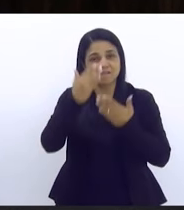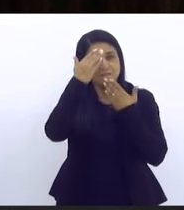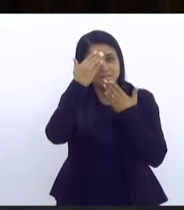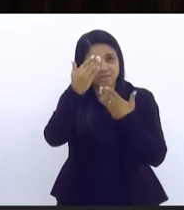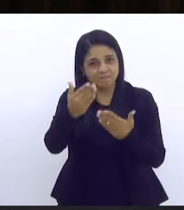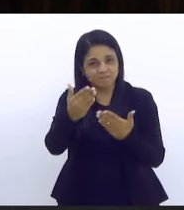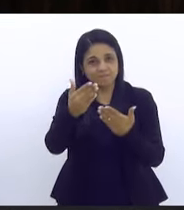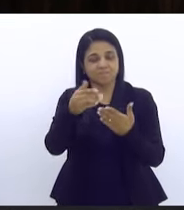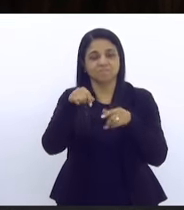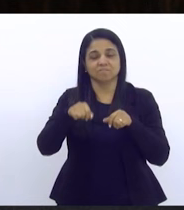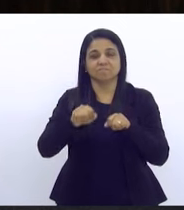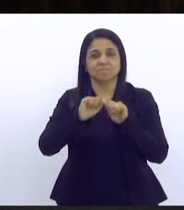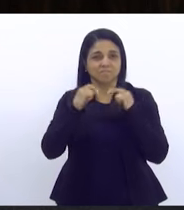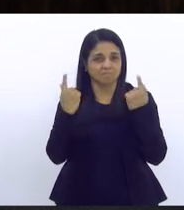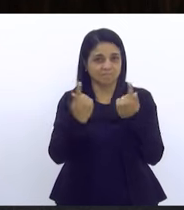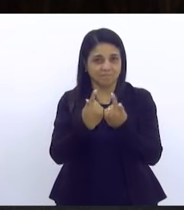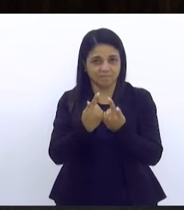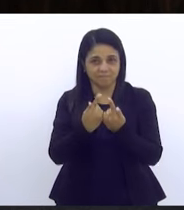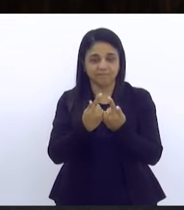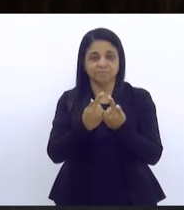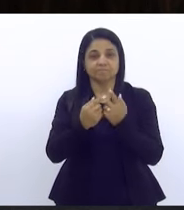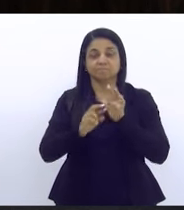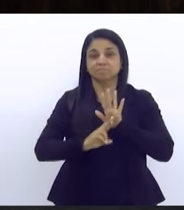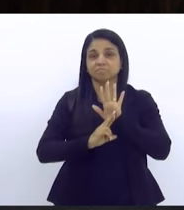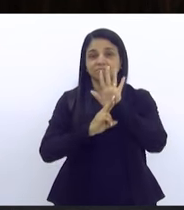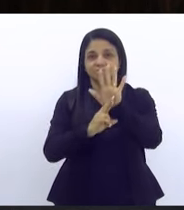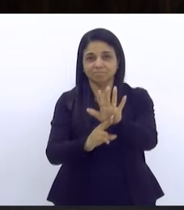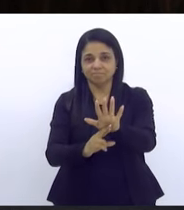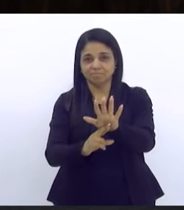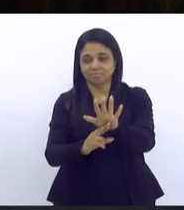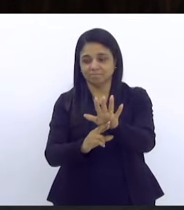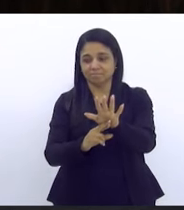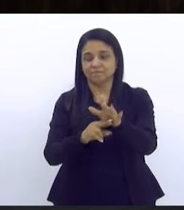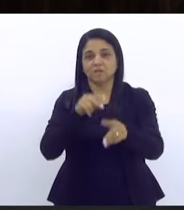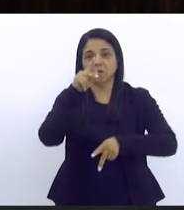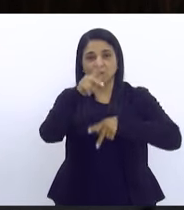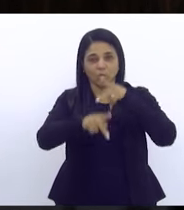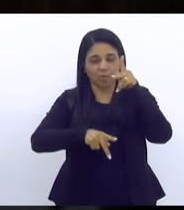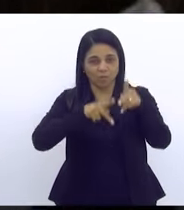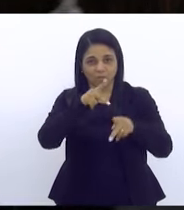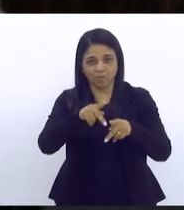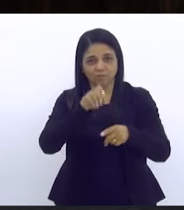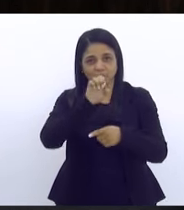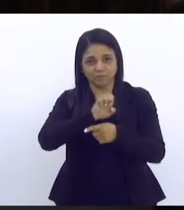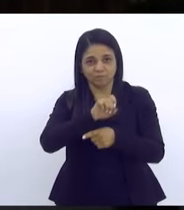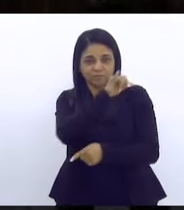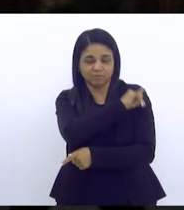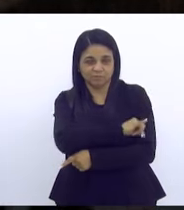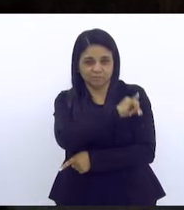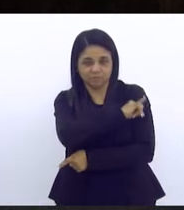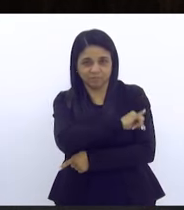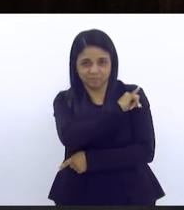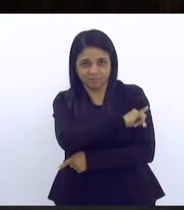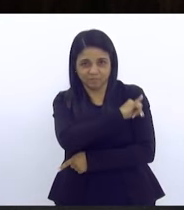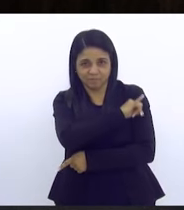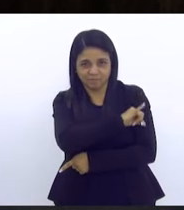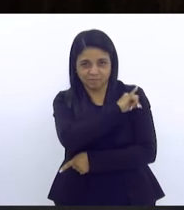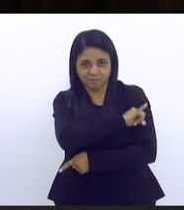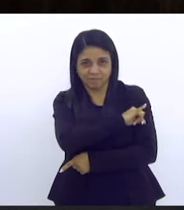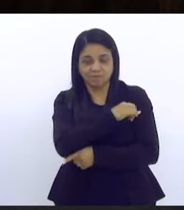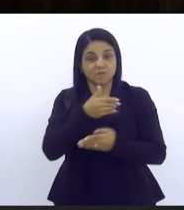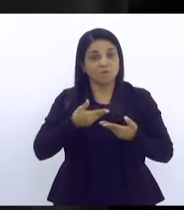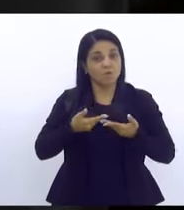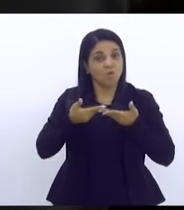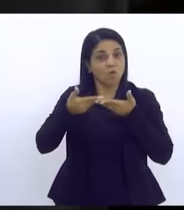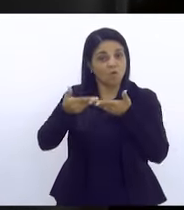Agradeço a esta casa, que representa o povo do Estado do Rio de Janeiro, por esse